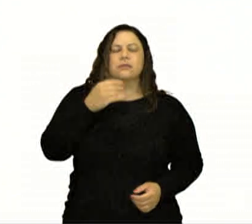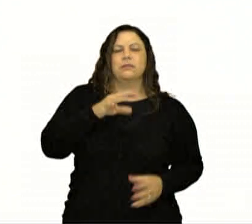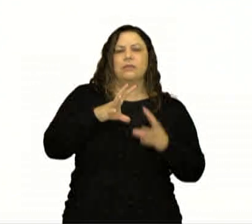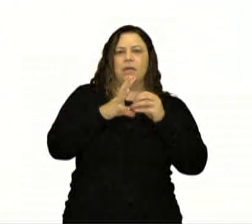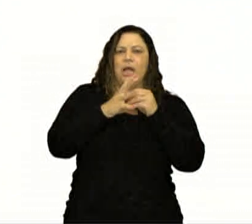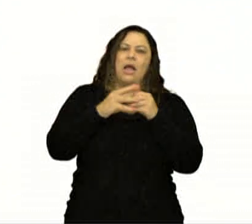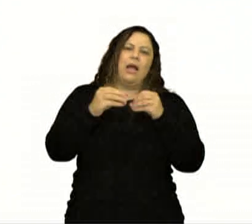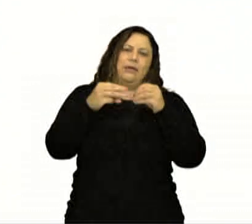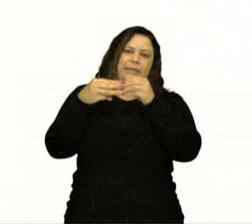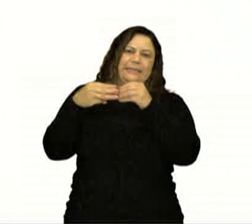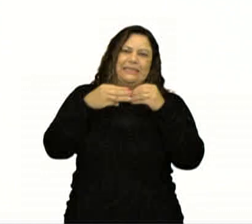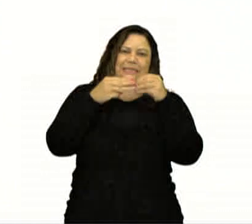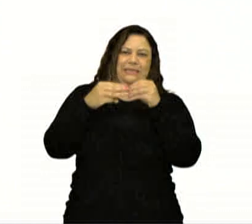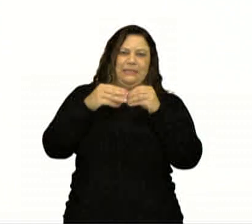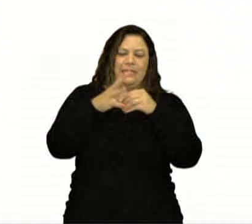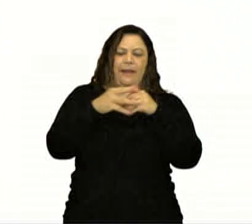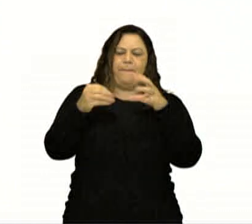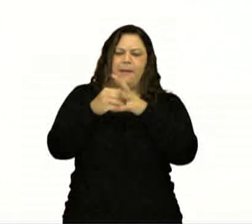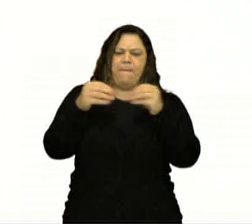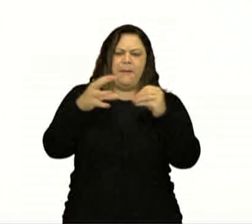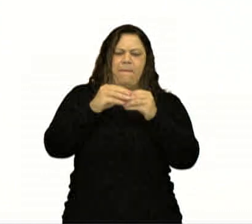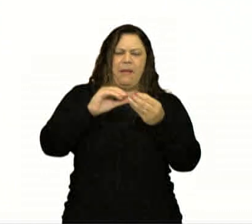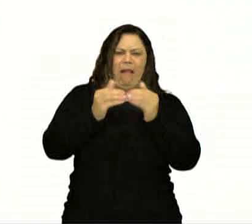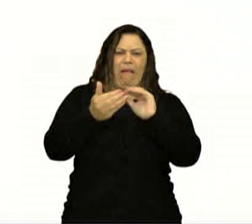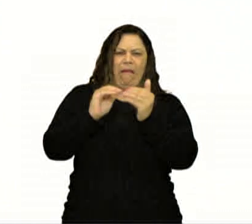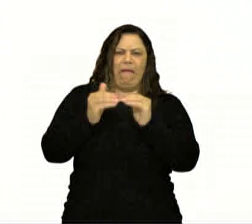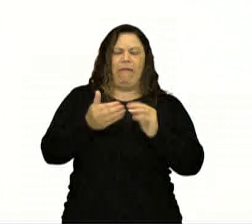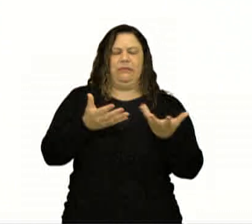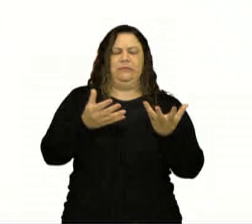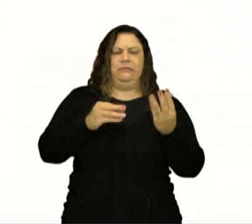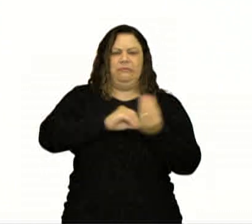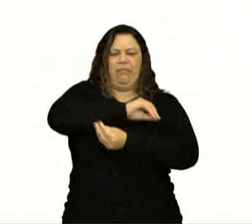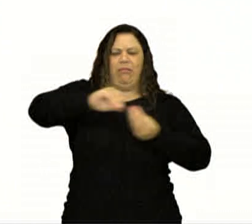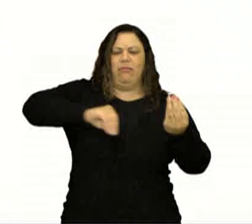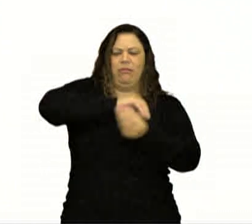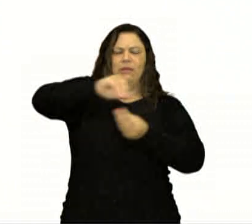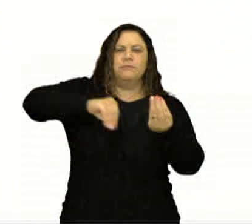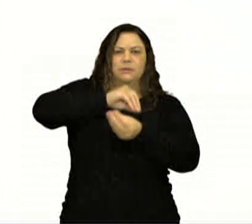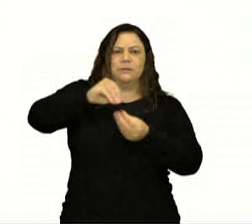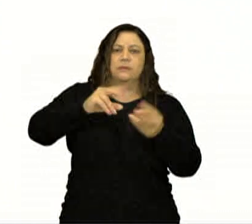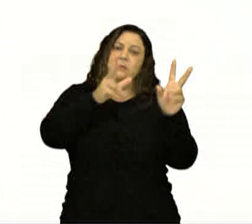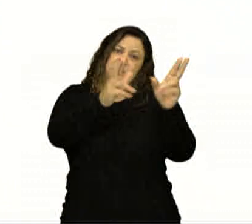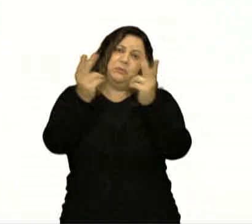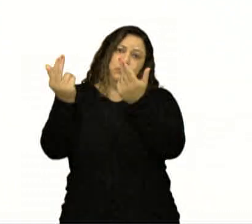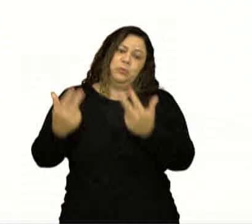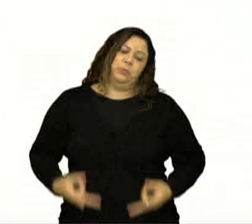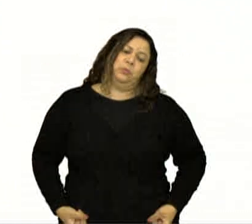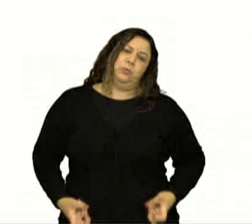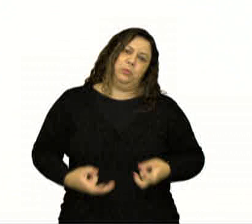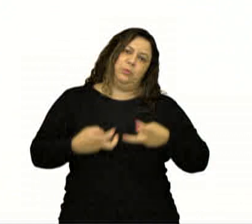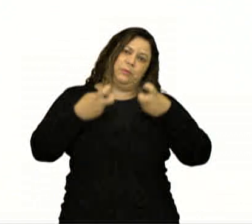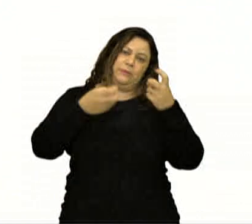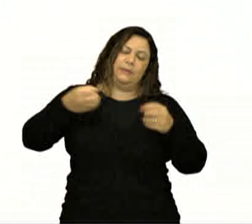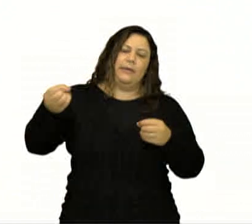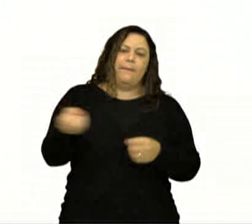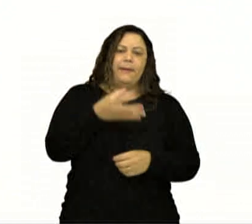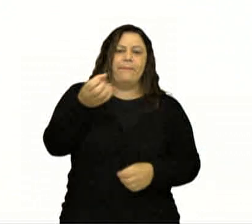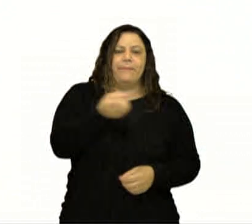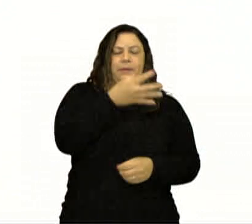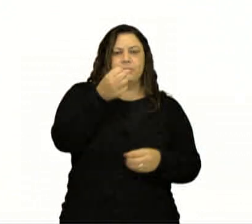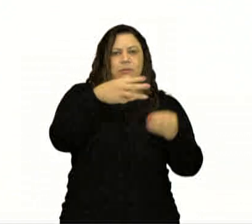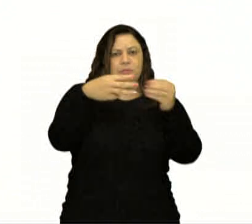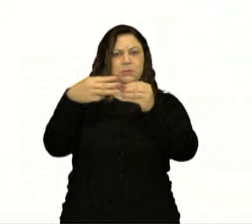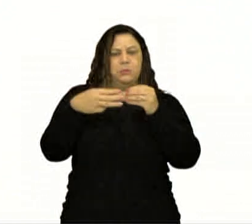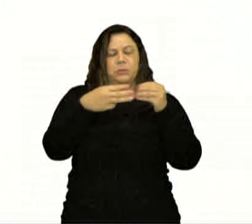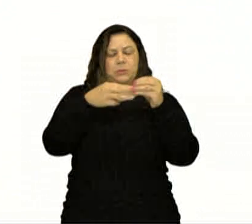a se reproduzir de modo desordenado e descontrolado, aquilo que a gente falou lá do câncer, por exemplo, gerando inúmeras novas células por meio do processo